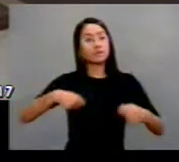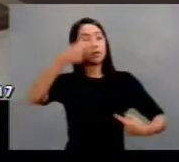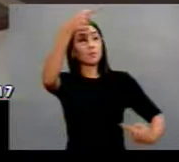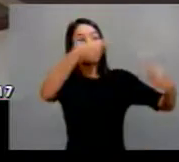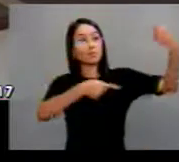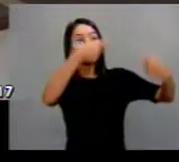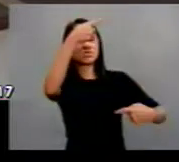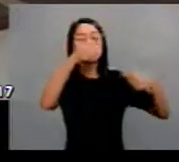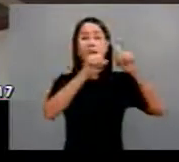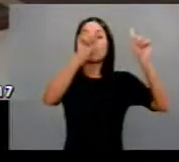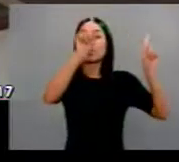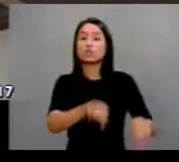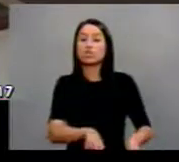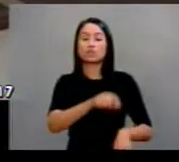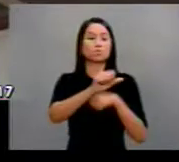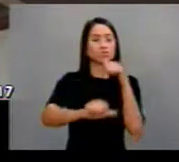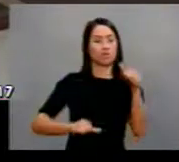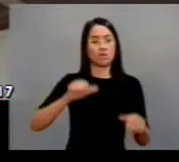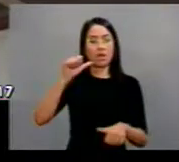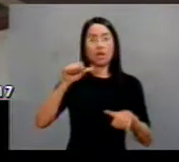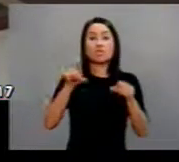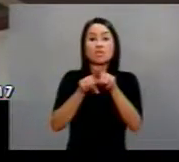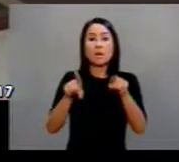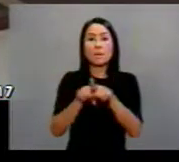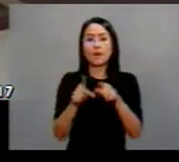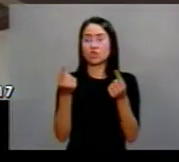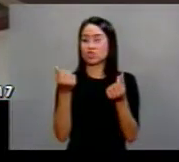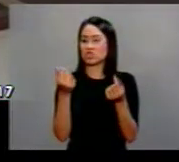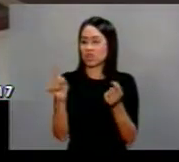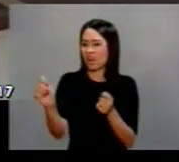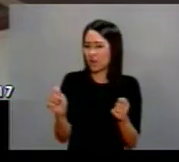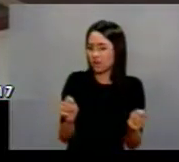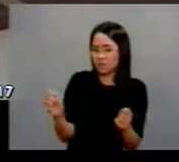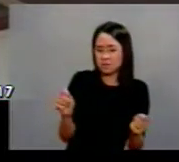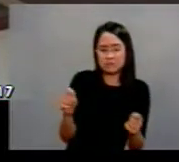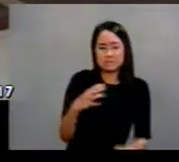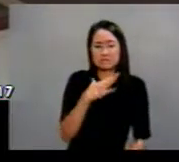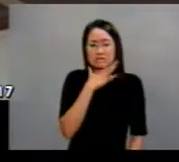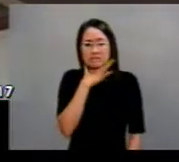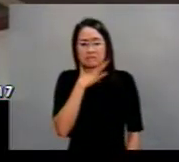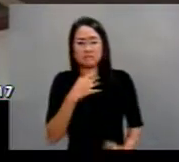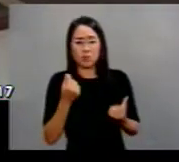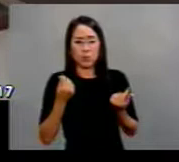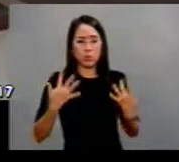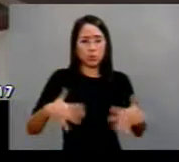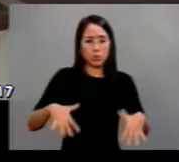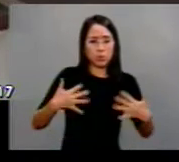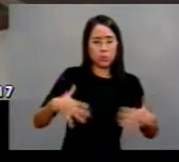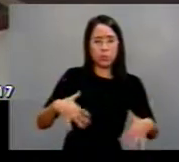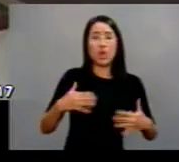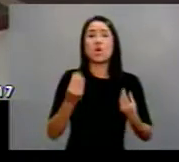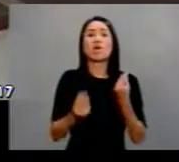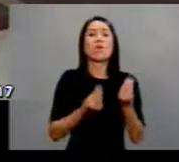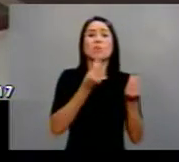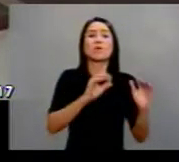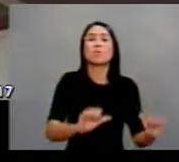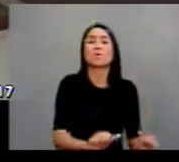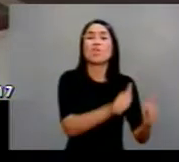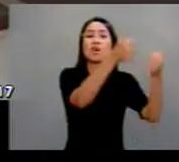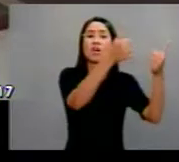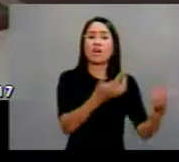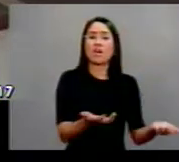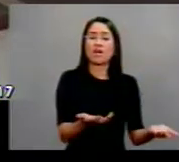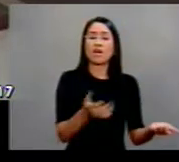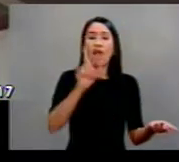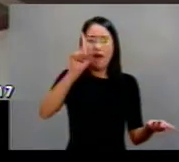política, vencer a crise econômica, não às custas do povo trabalhador, mas, sobretudo, permitindo